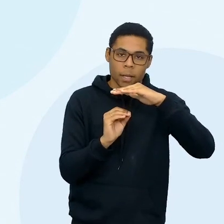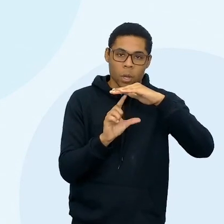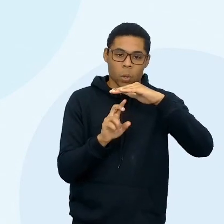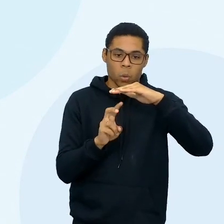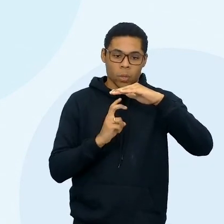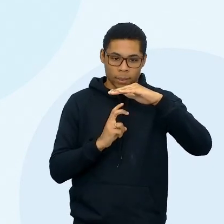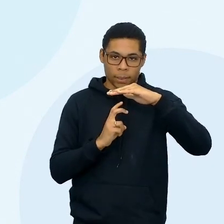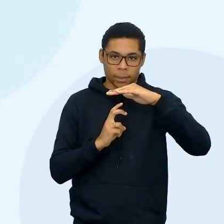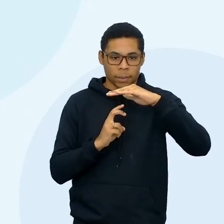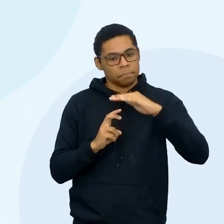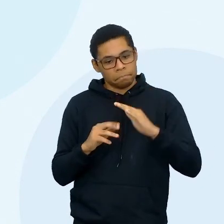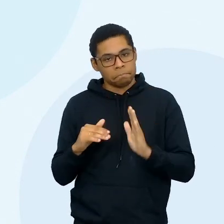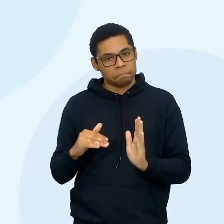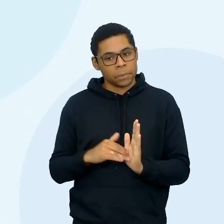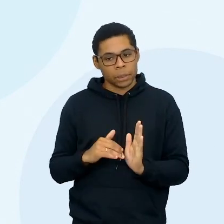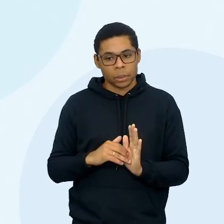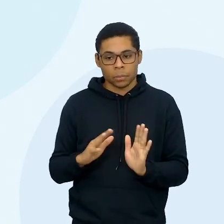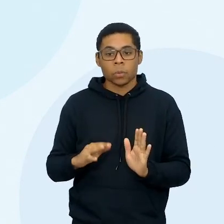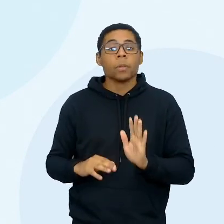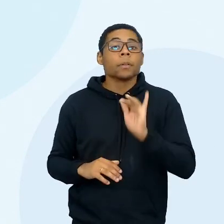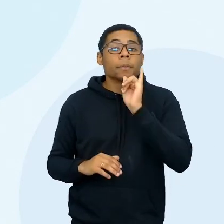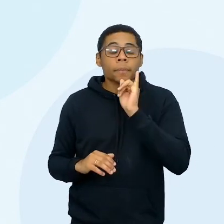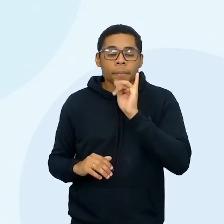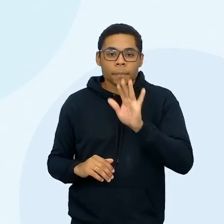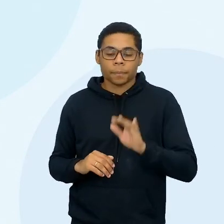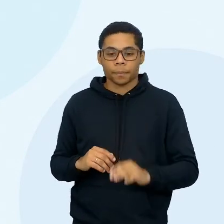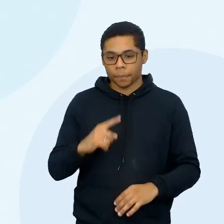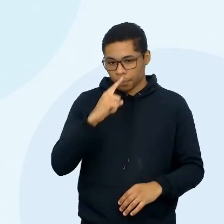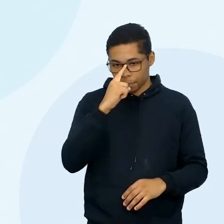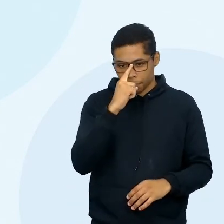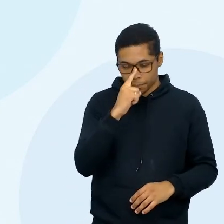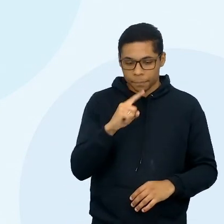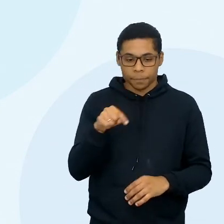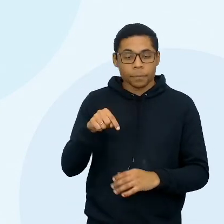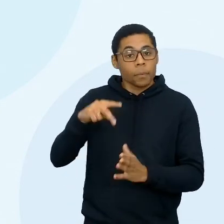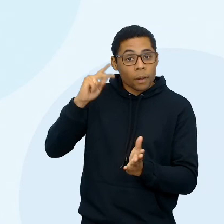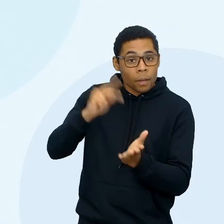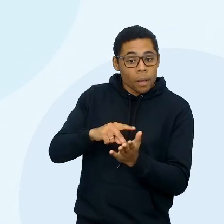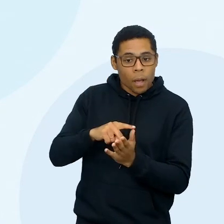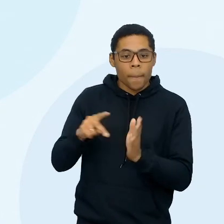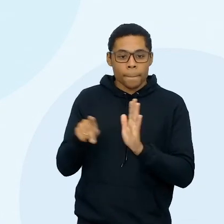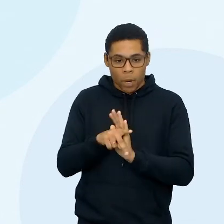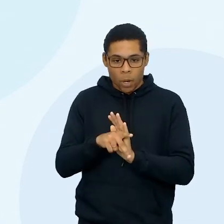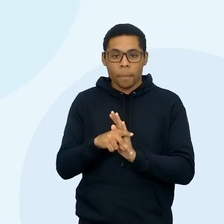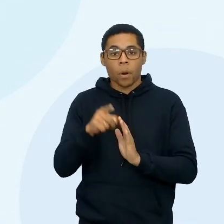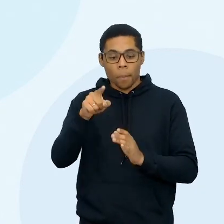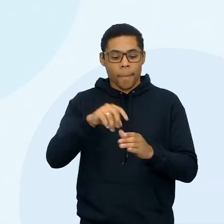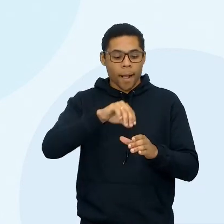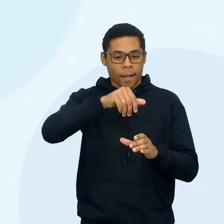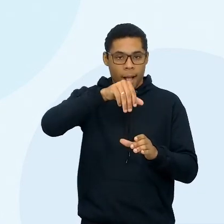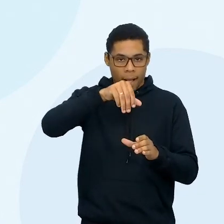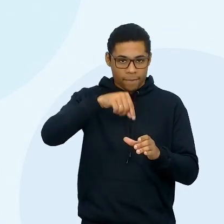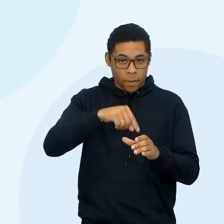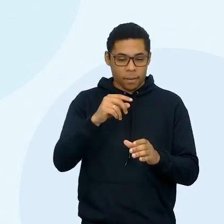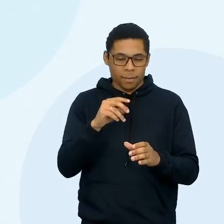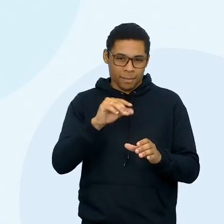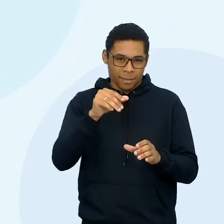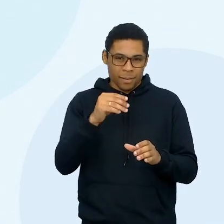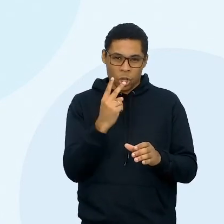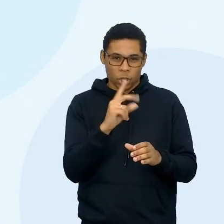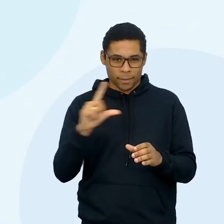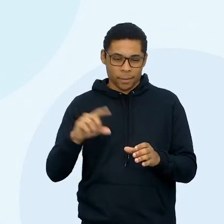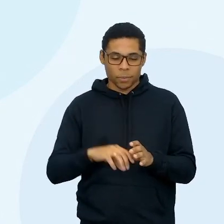Beleza. Vamos considerar então uma fenda real, que é o diâmetro de uma garrafa PET de